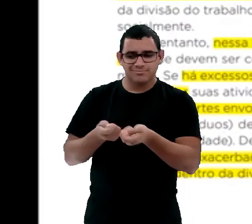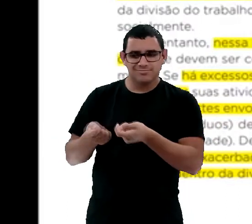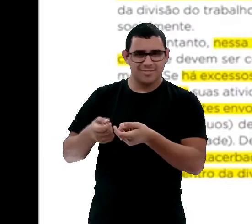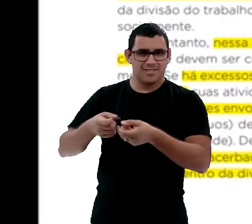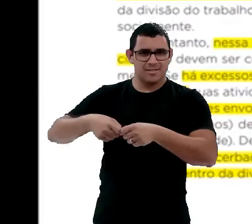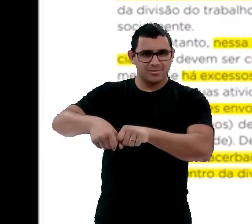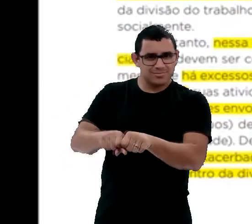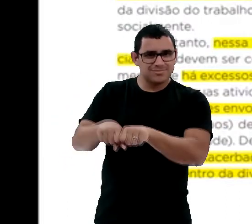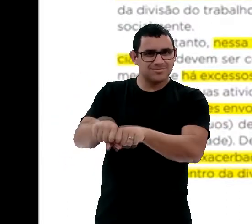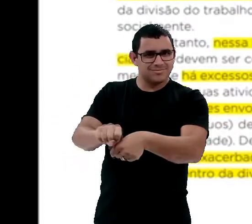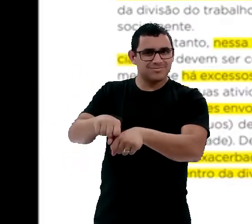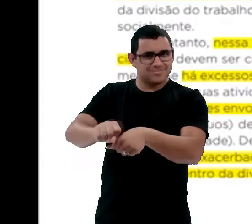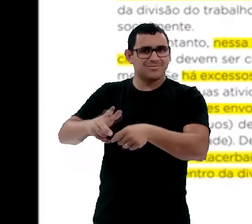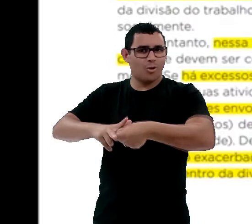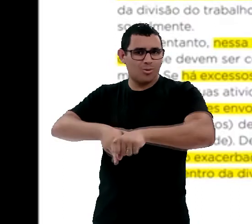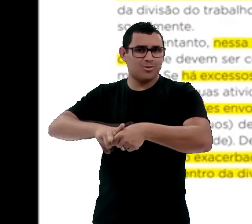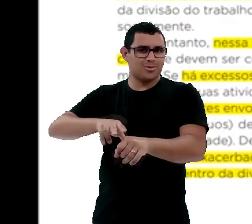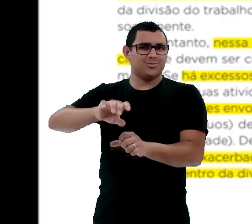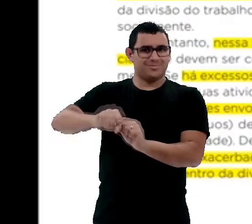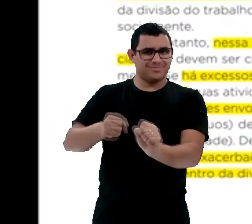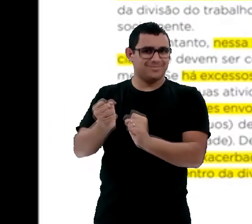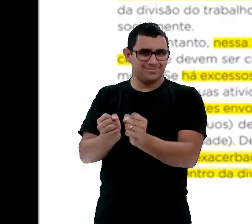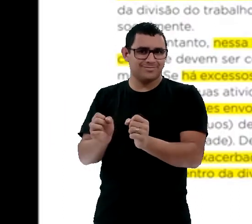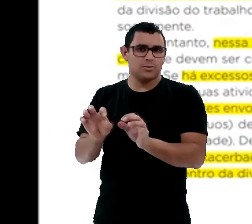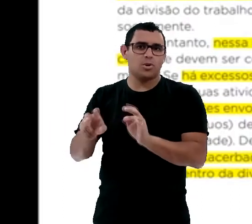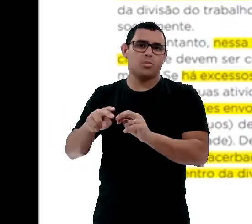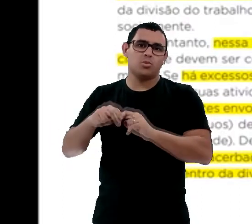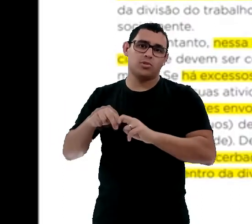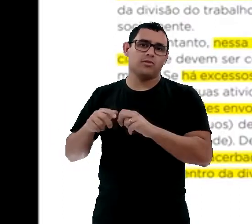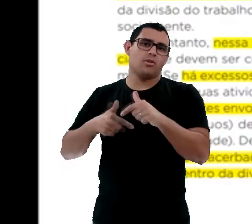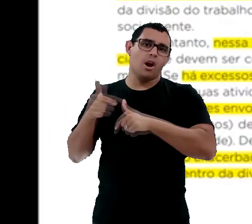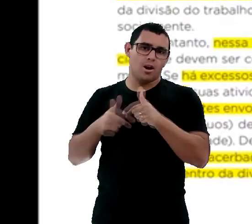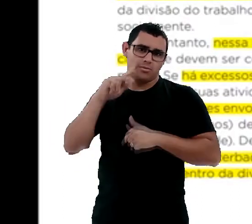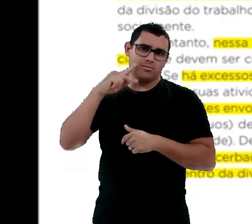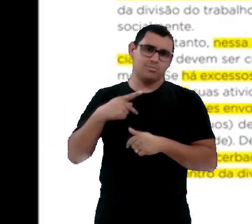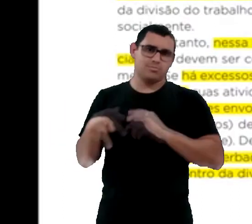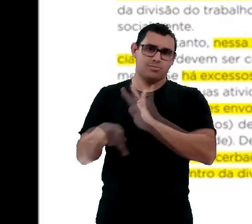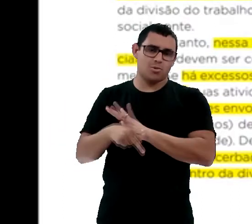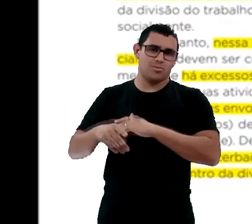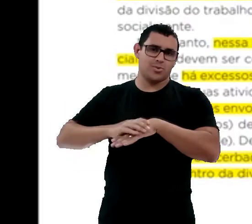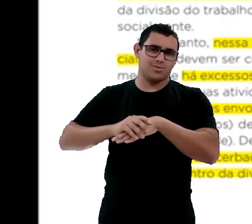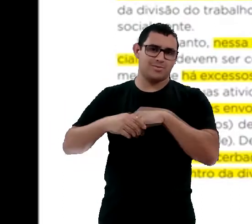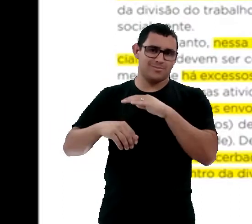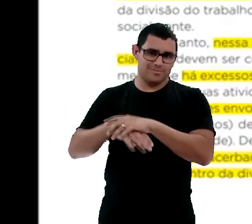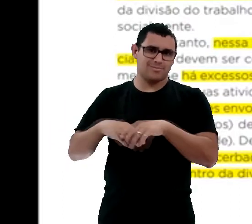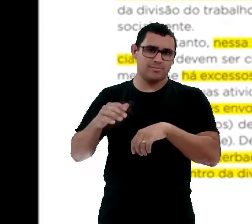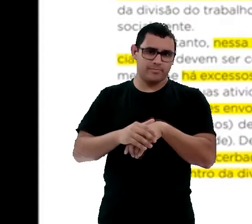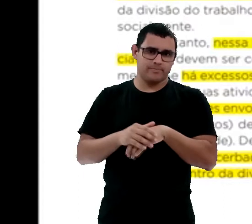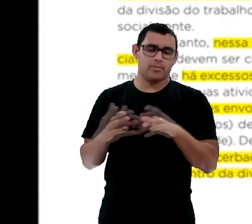massa, que faz a coisa aparecer, a coisa surgir através do seu trabalho.